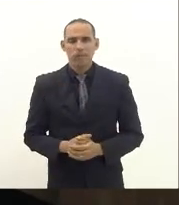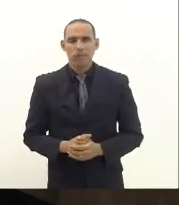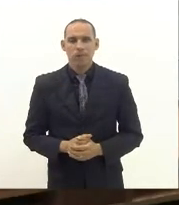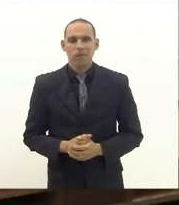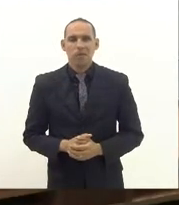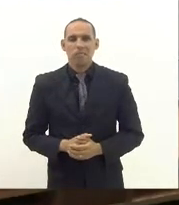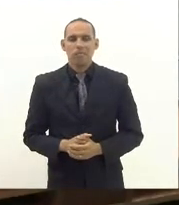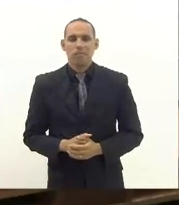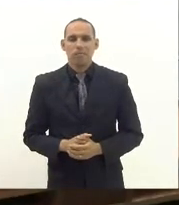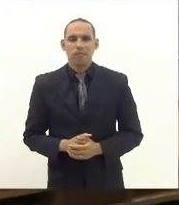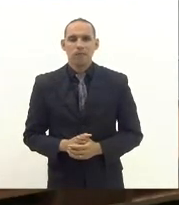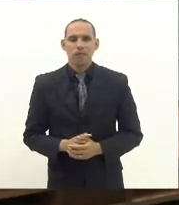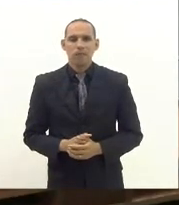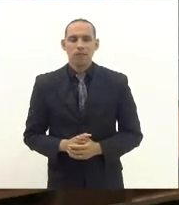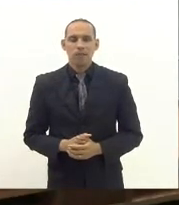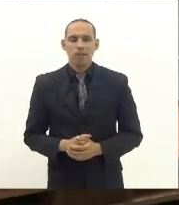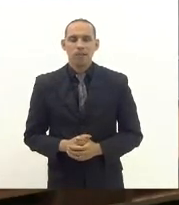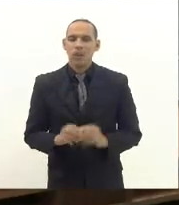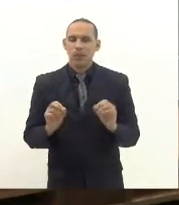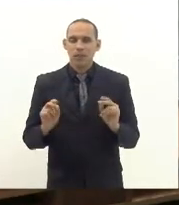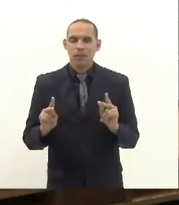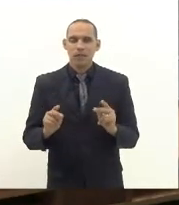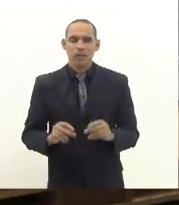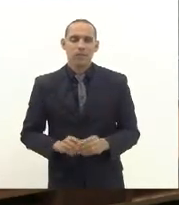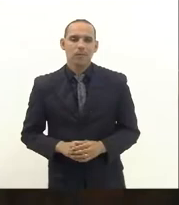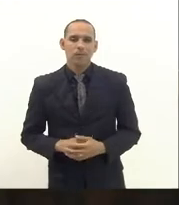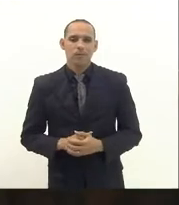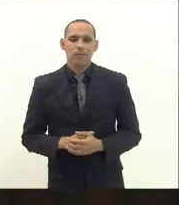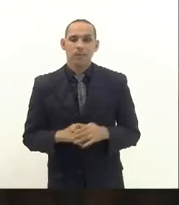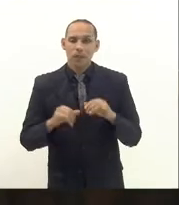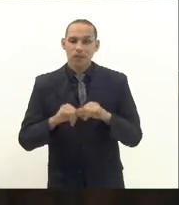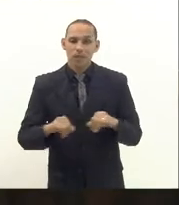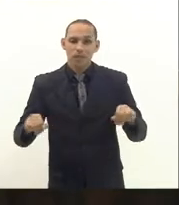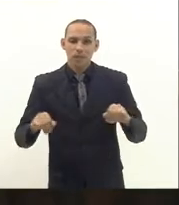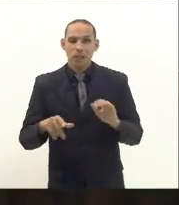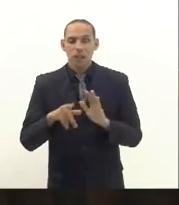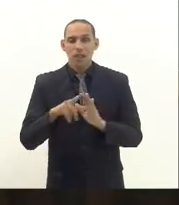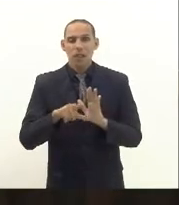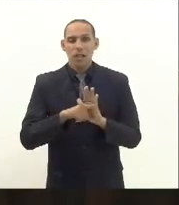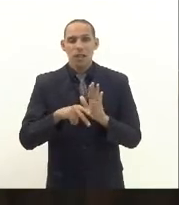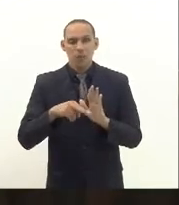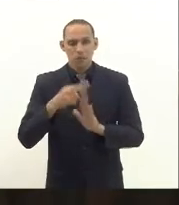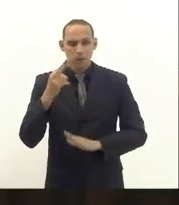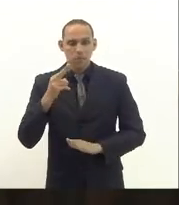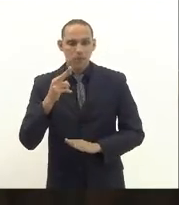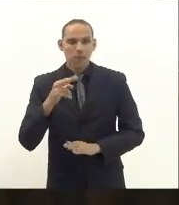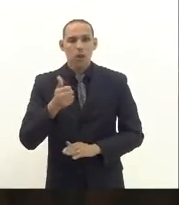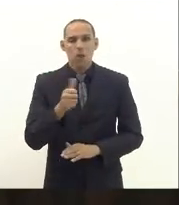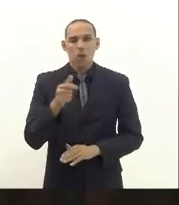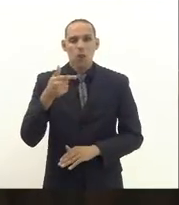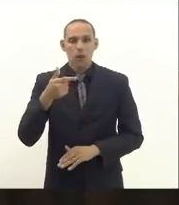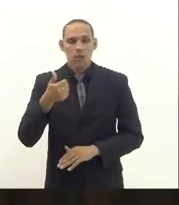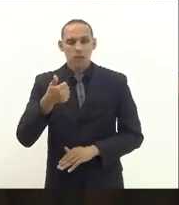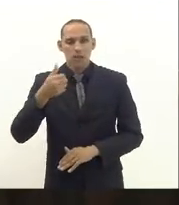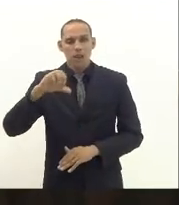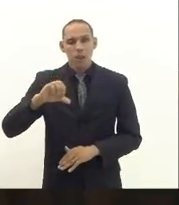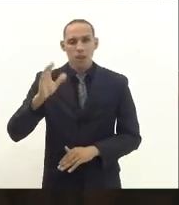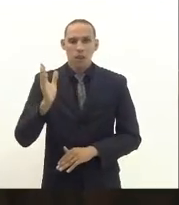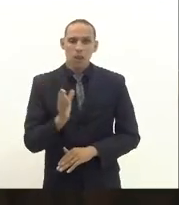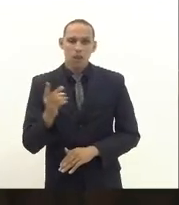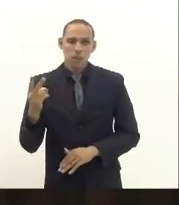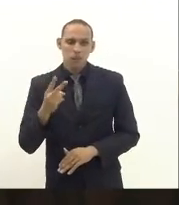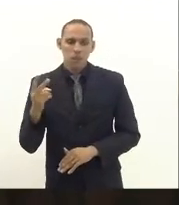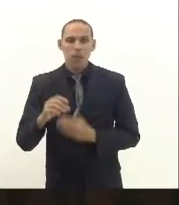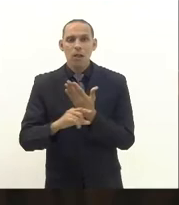presidente o rock anúncio hoje é resolução 1119 de 22 de autoria do deputado a Dani